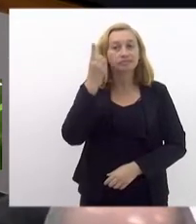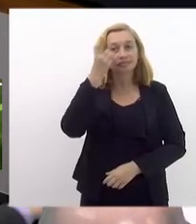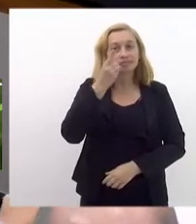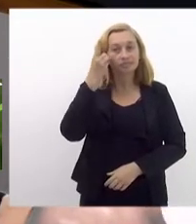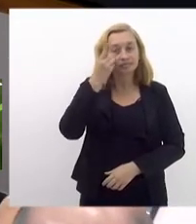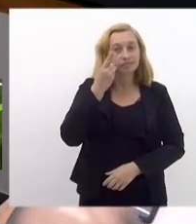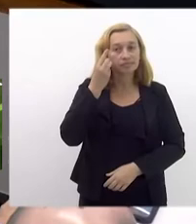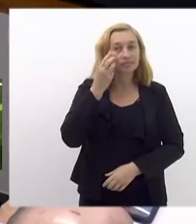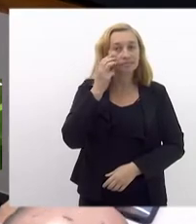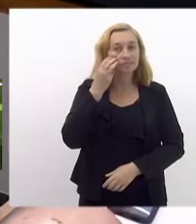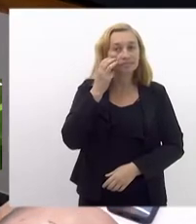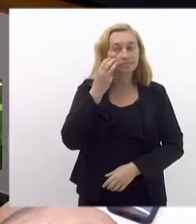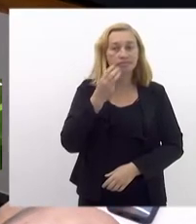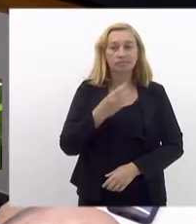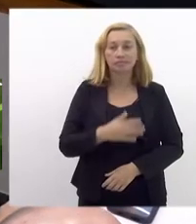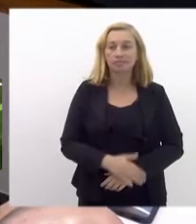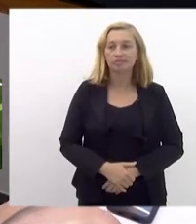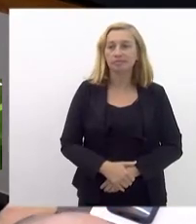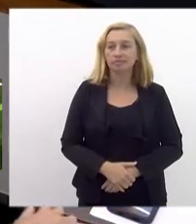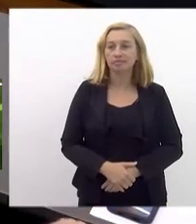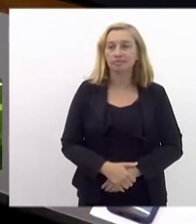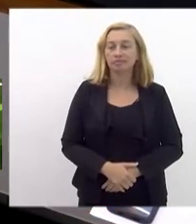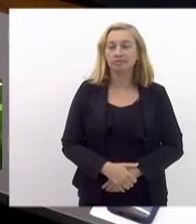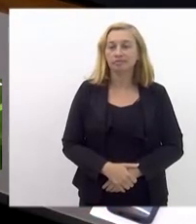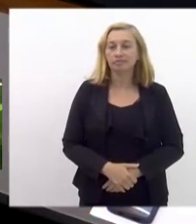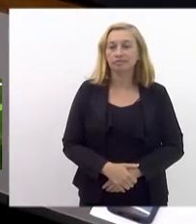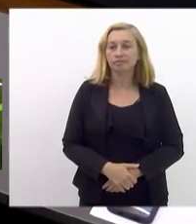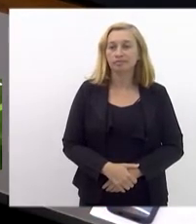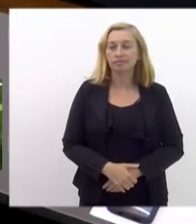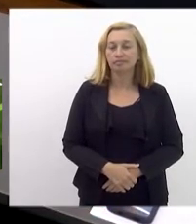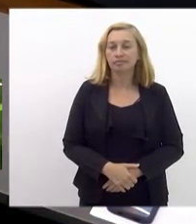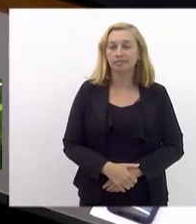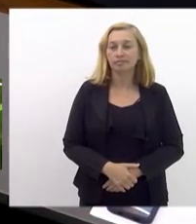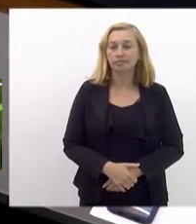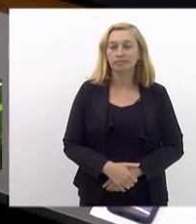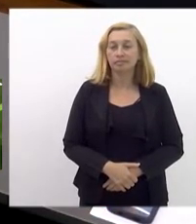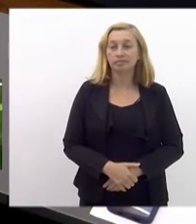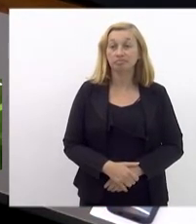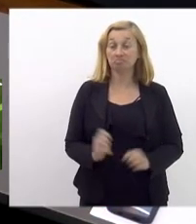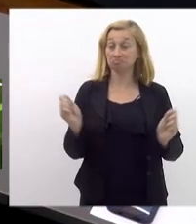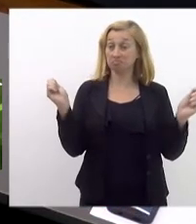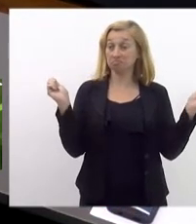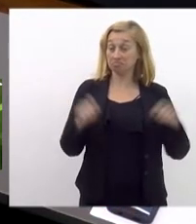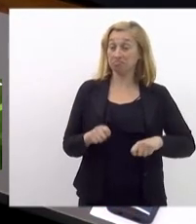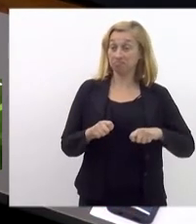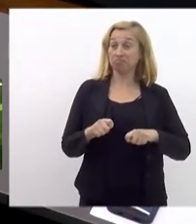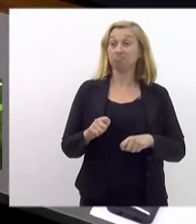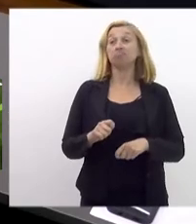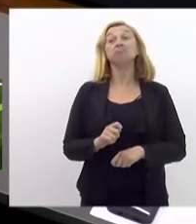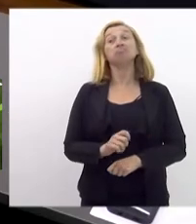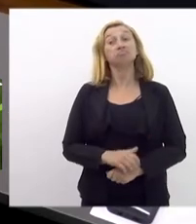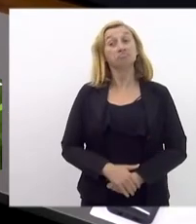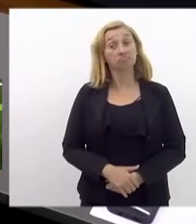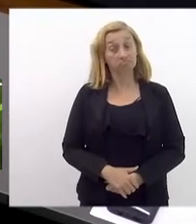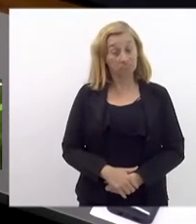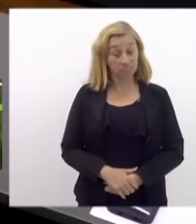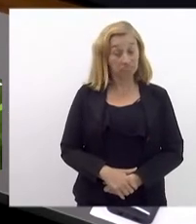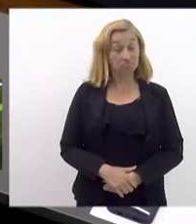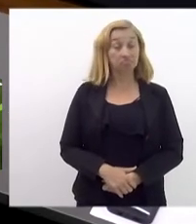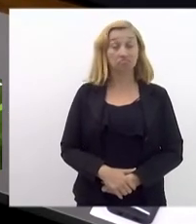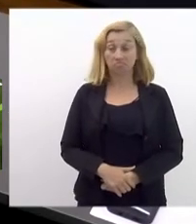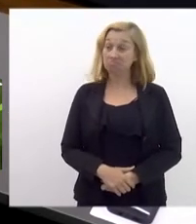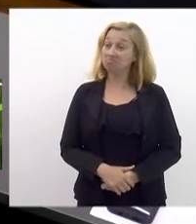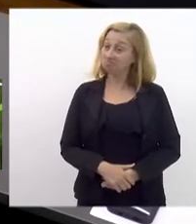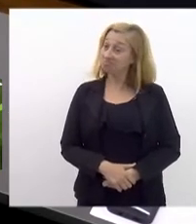Valdec, que com muito brilhantismo, com muita competência e